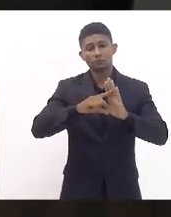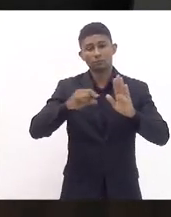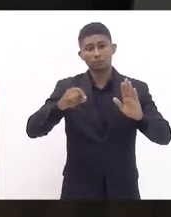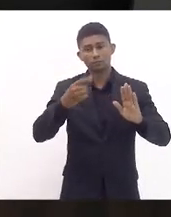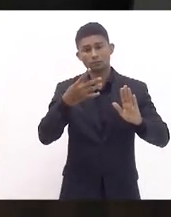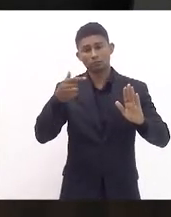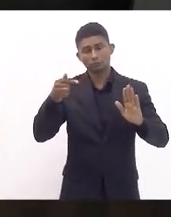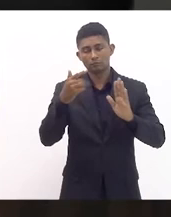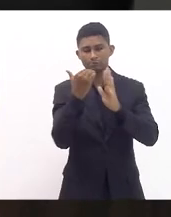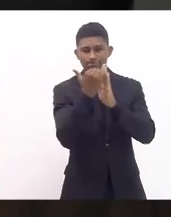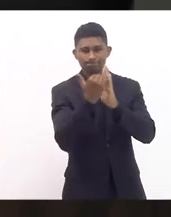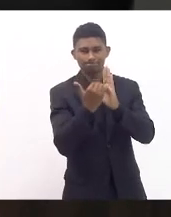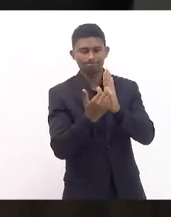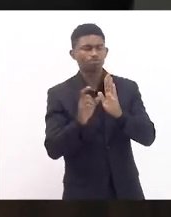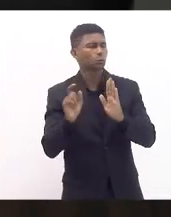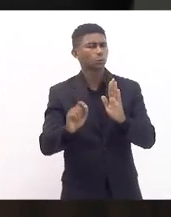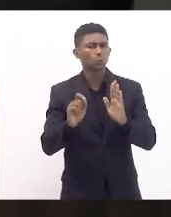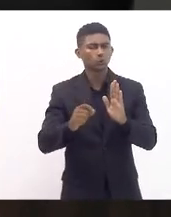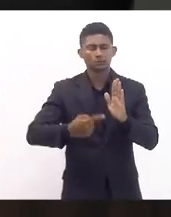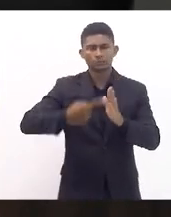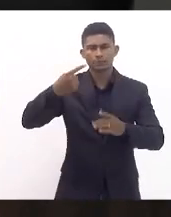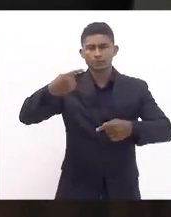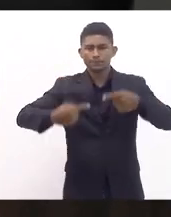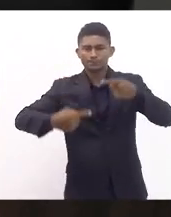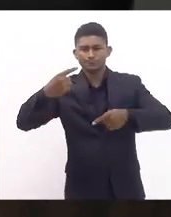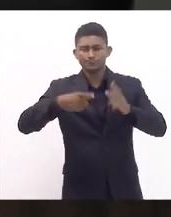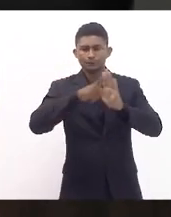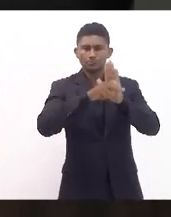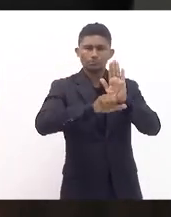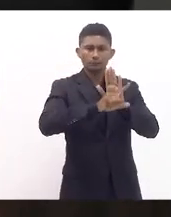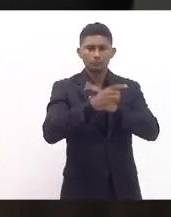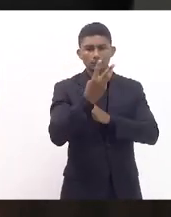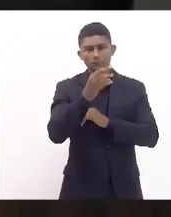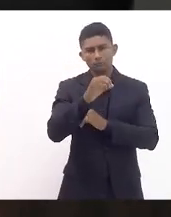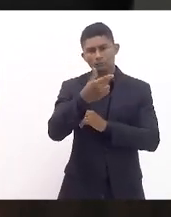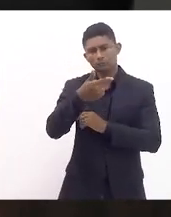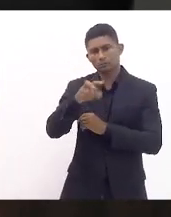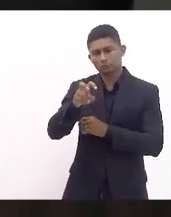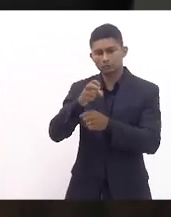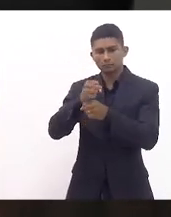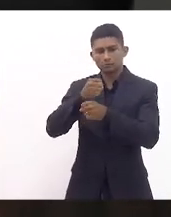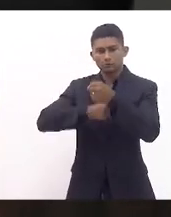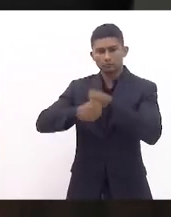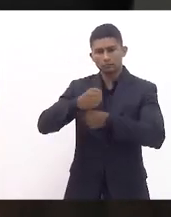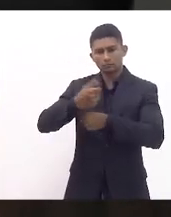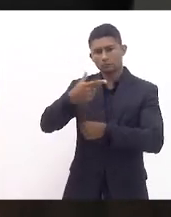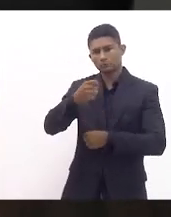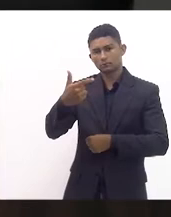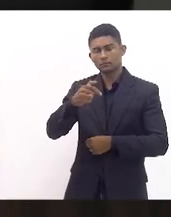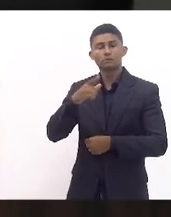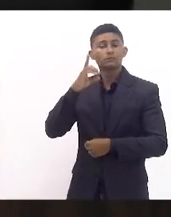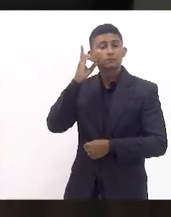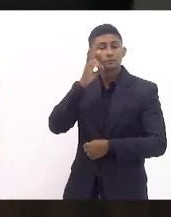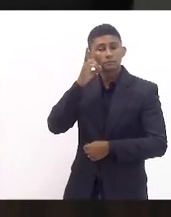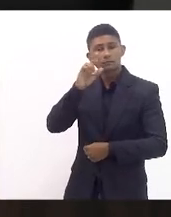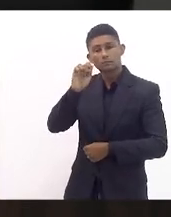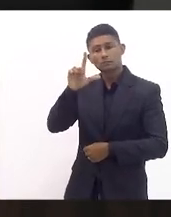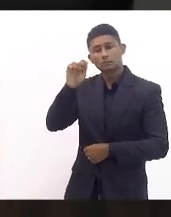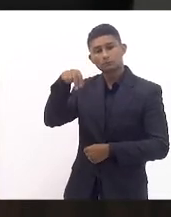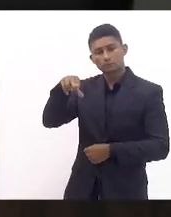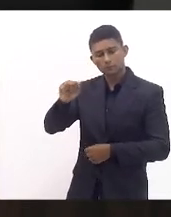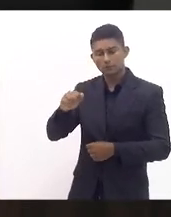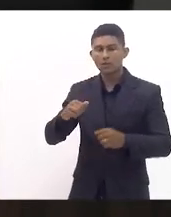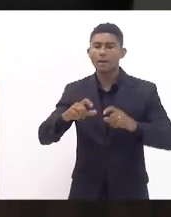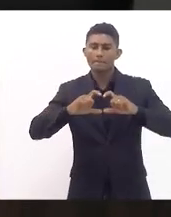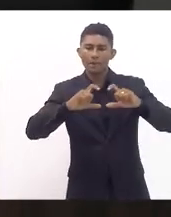Interno, em tramitação ordinária, em primeira discussão, projeto de lei 3025 de 2020, de autoria da deputada Alana Passos, que acrescenta o